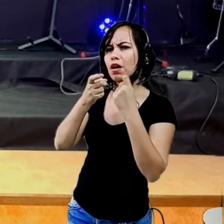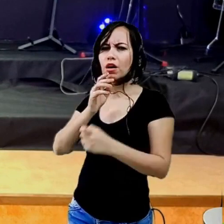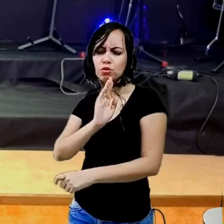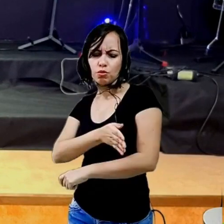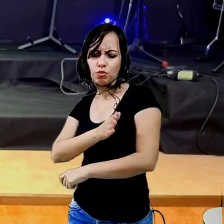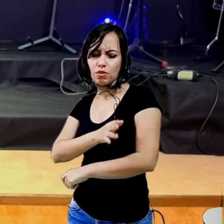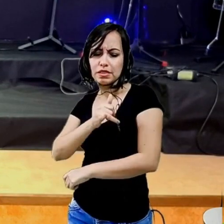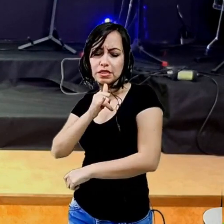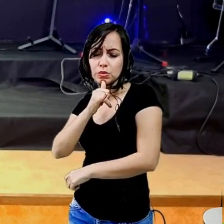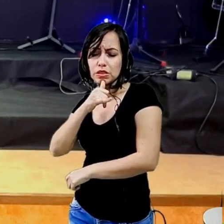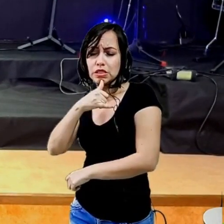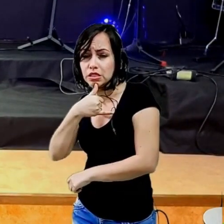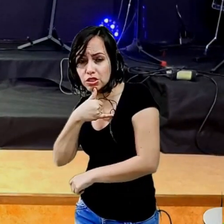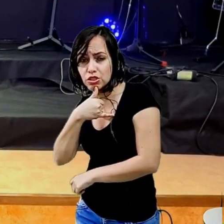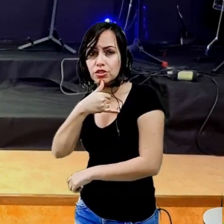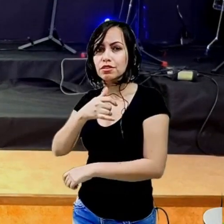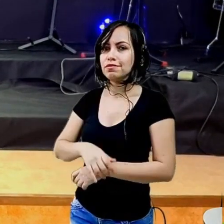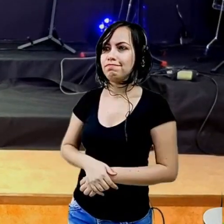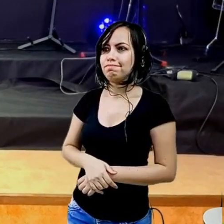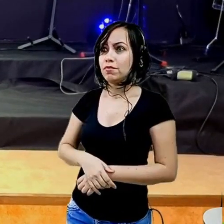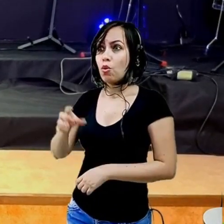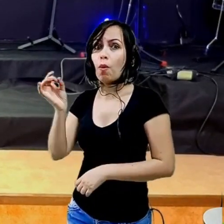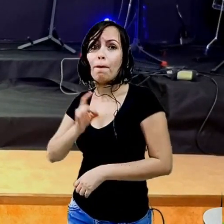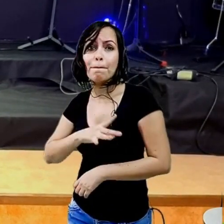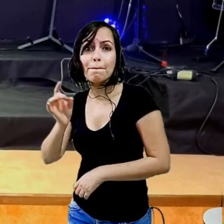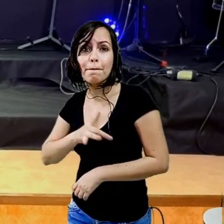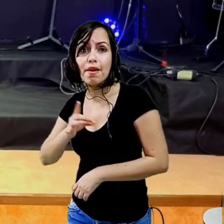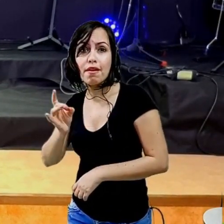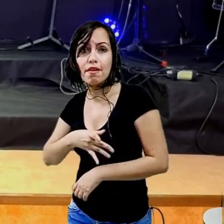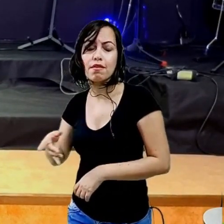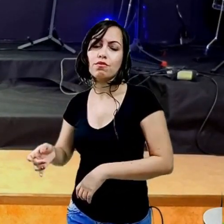coração turbado, ou seja, com muito medo,